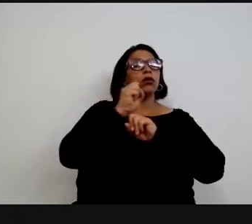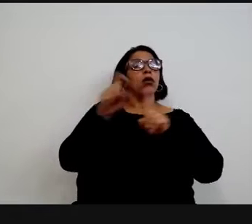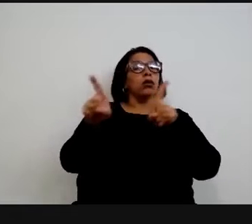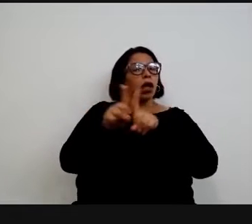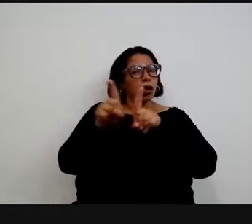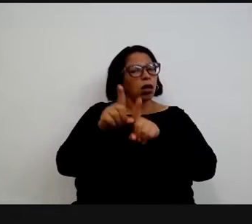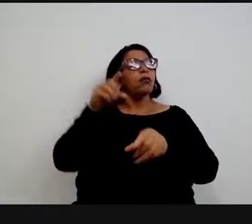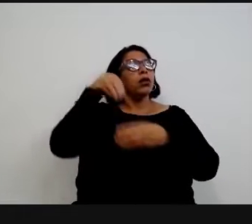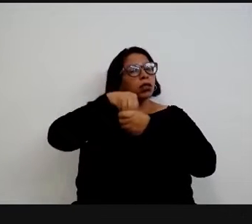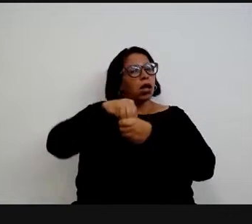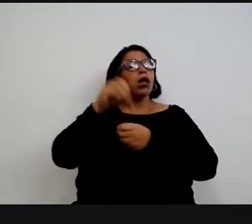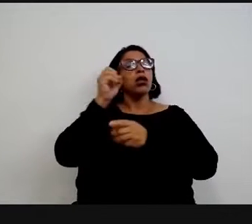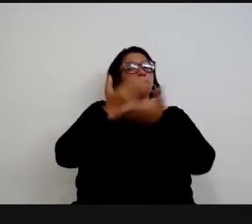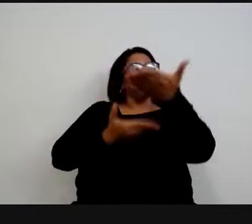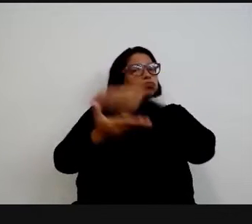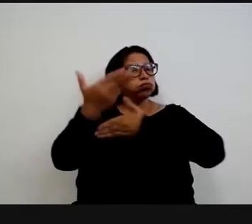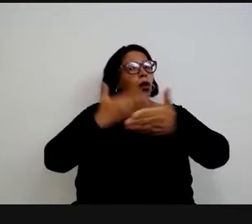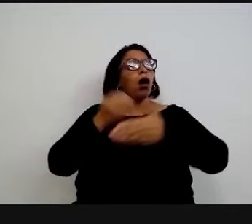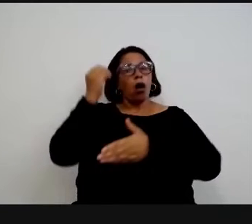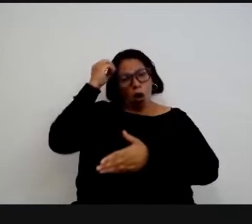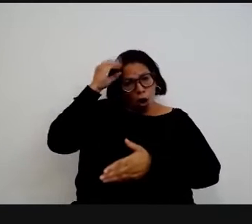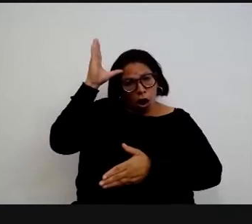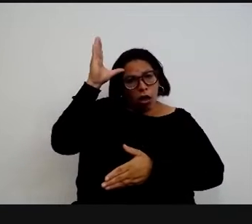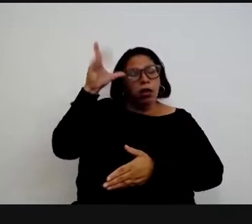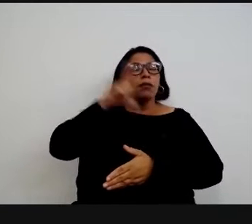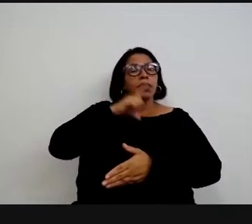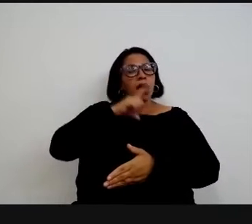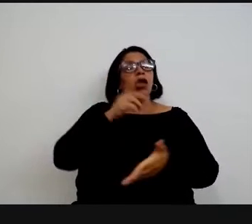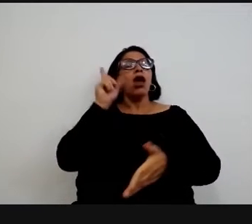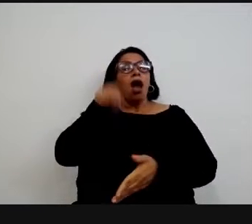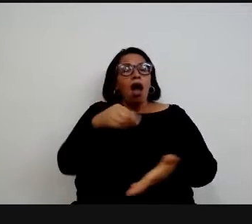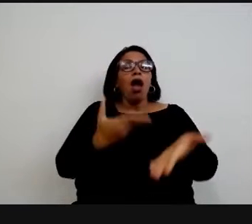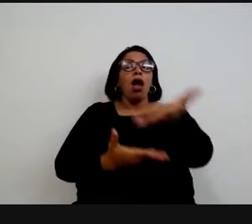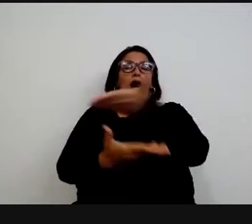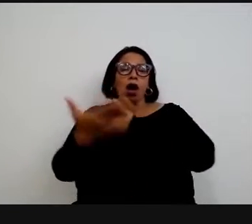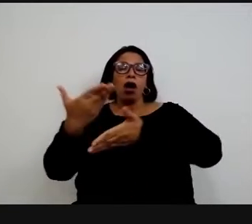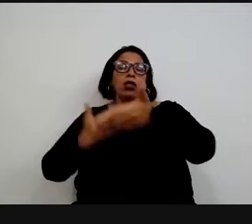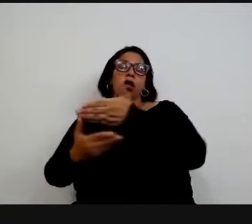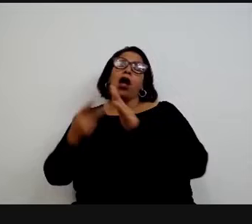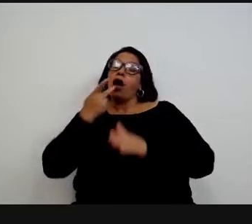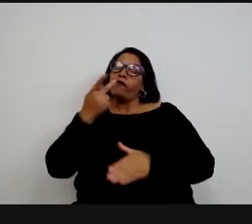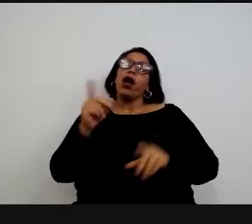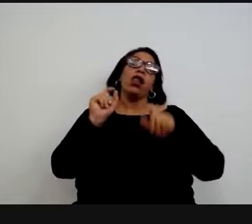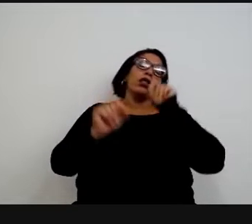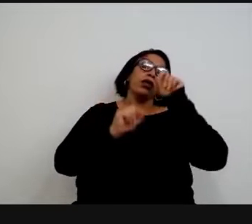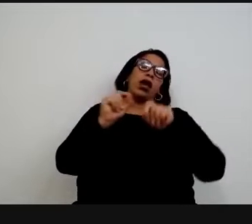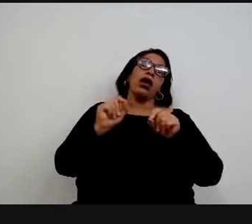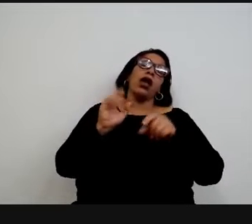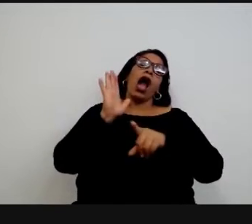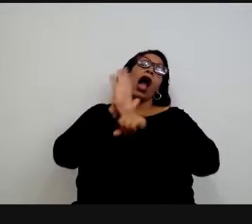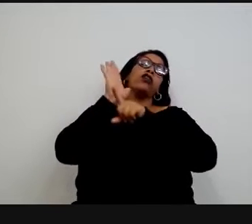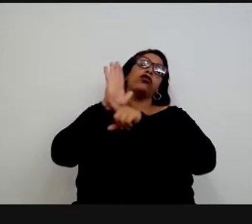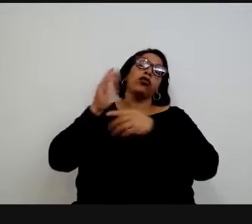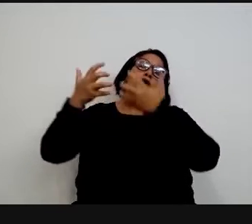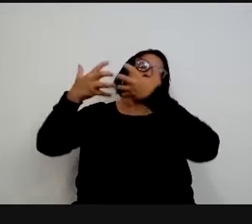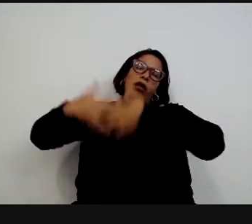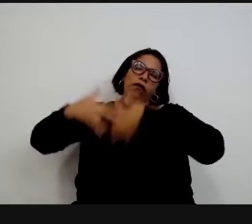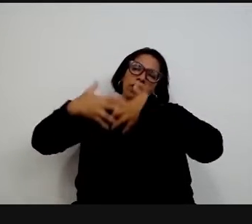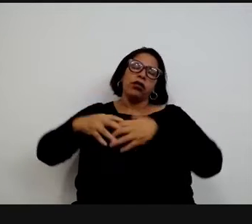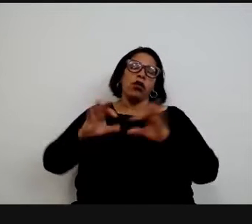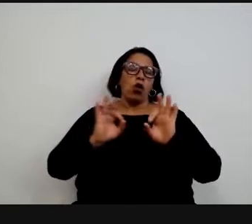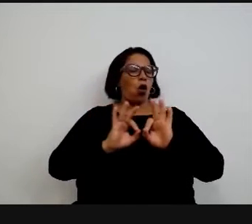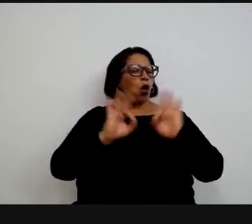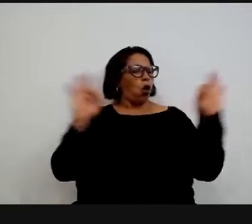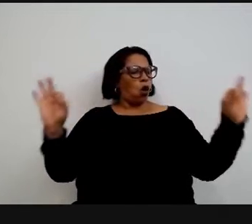sociedade, constrói conhecimento na sua interação com o parlamento. Então, aí é só para eu não deixar de citar quem Ótimo. também me ajudou nessa reflexão. Tá